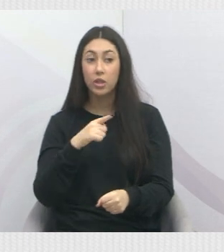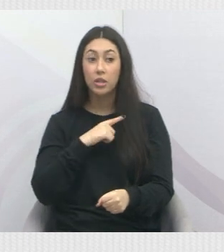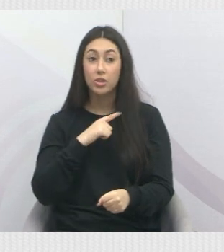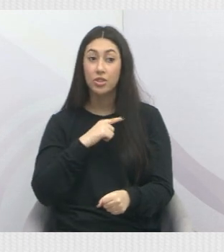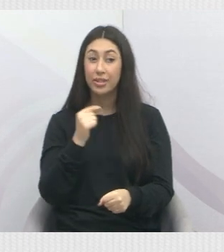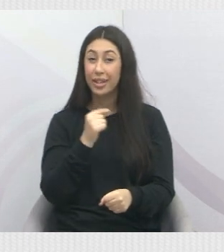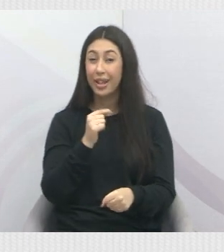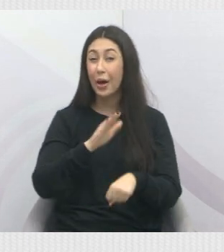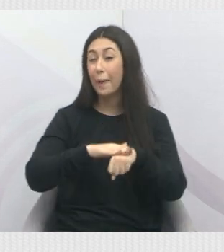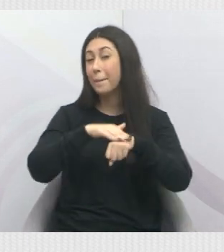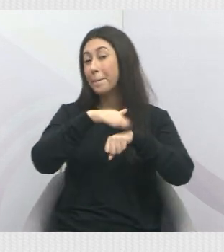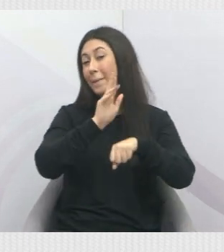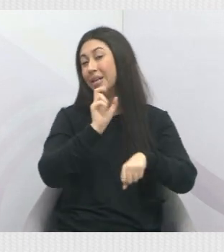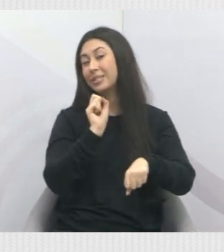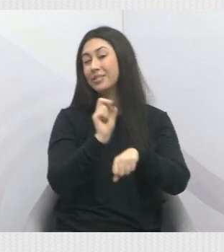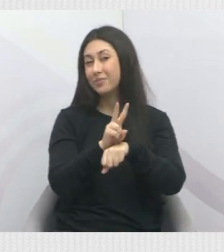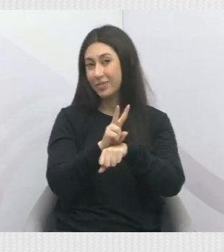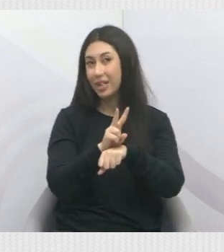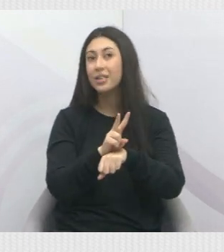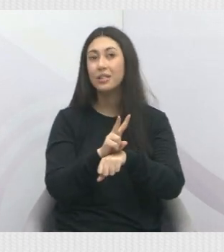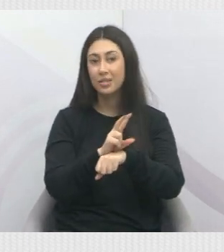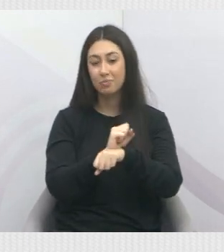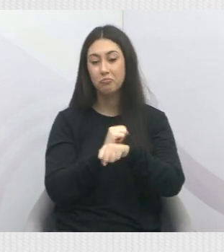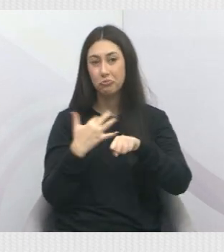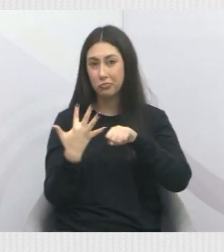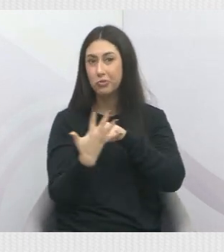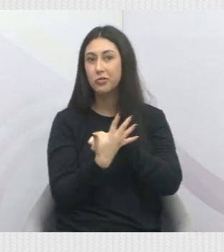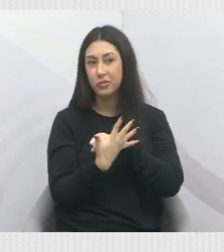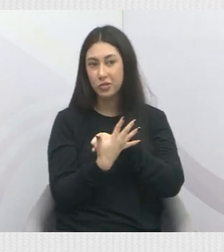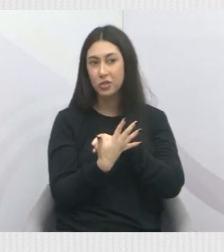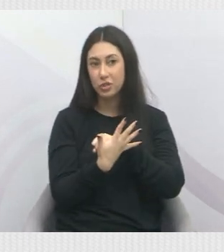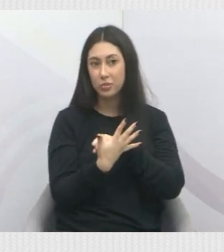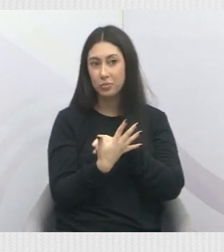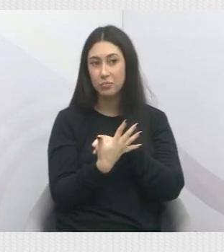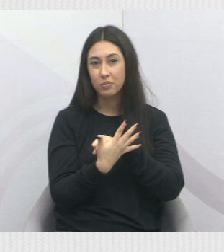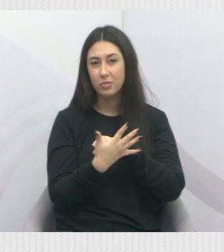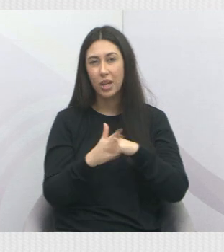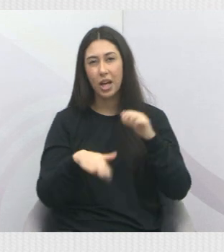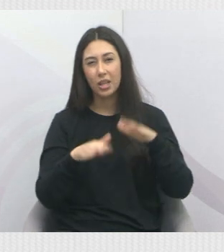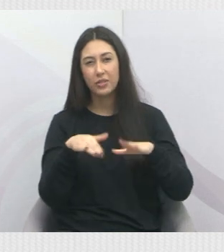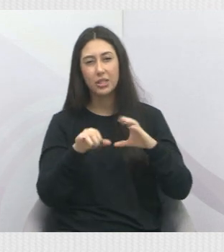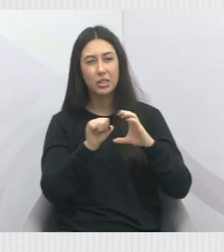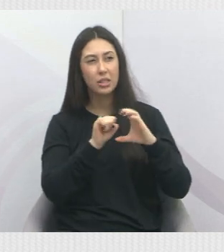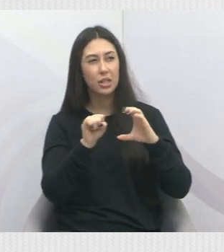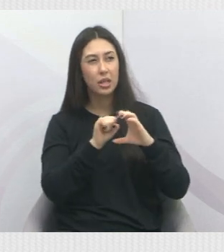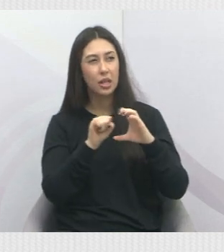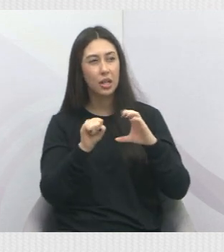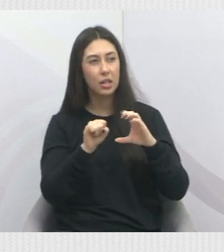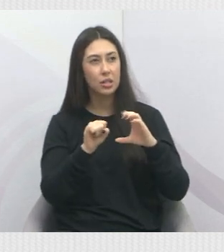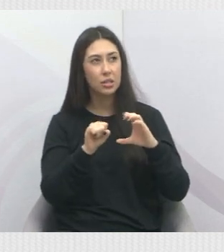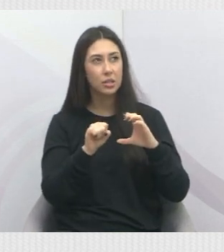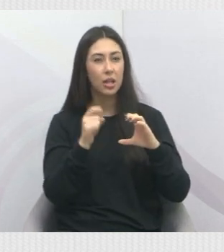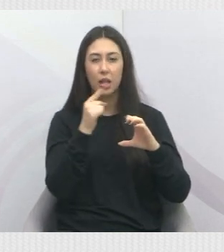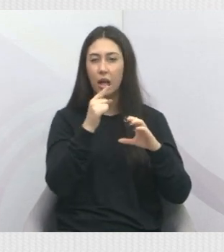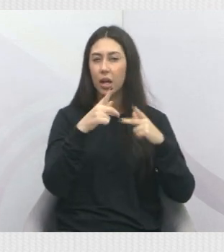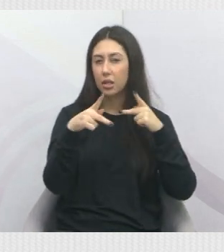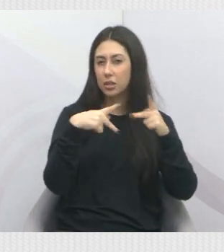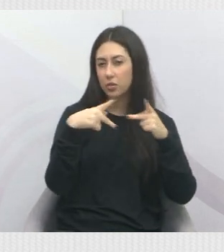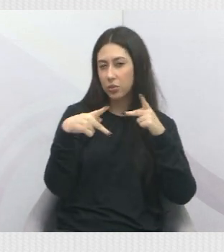de vagas ofertadas principalmente de Covid pelo Estado, que geralmente era Santa Casa de São José dos Campos, Hospital Regional e assim por